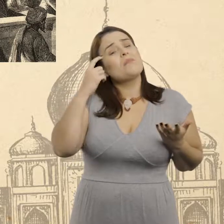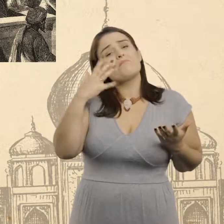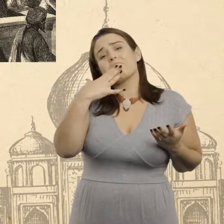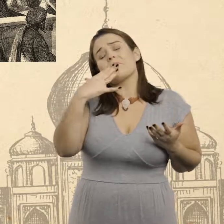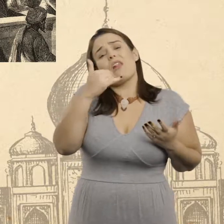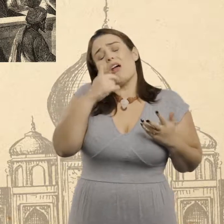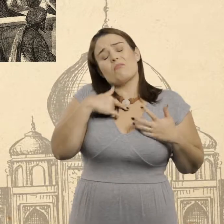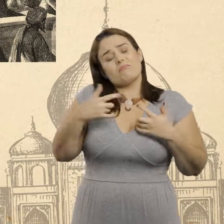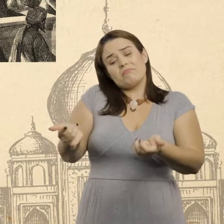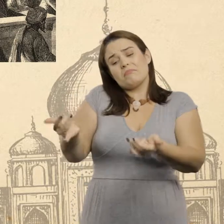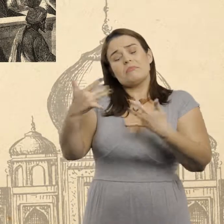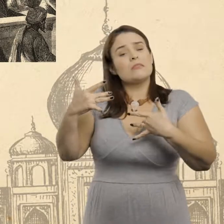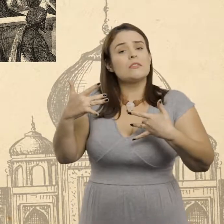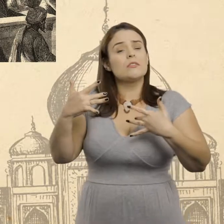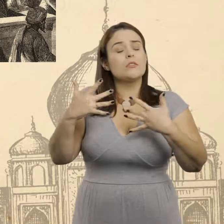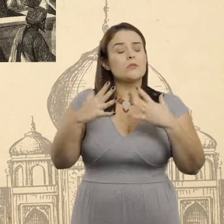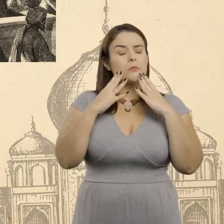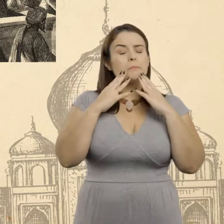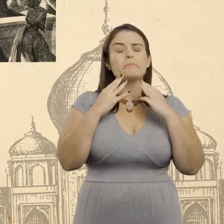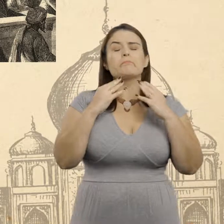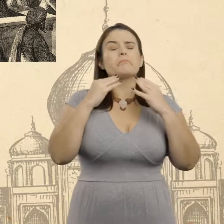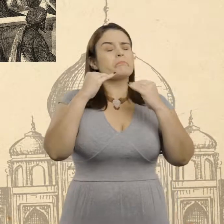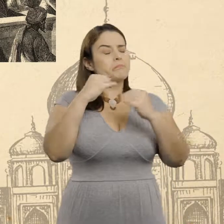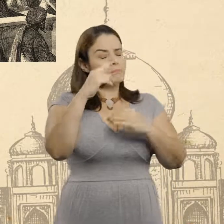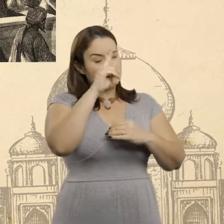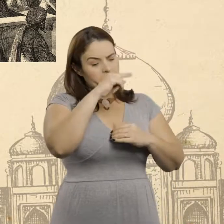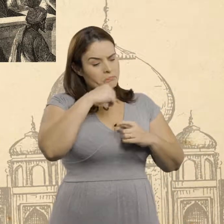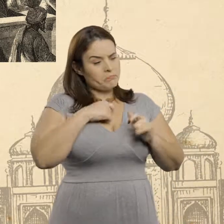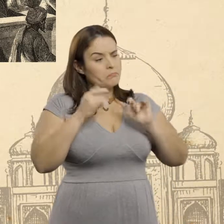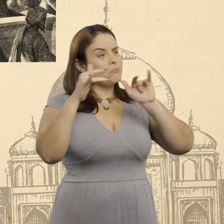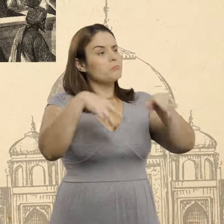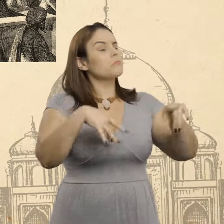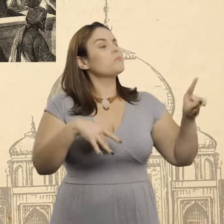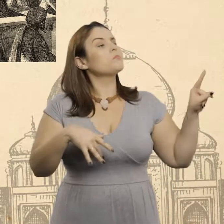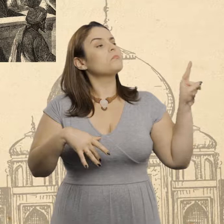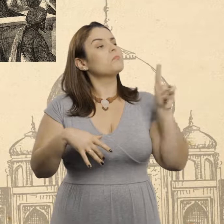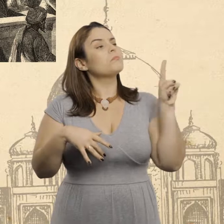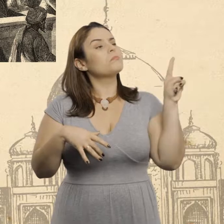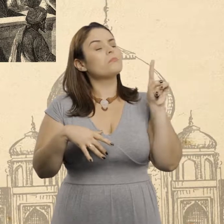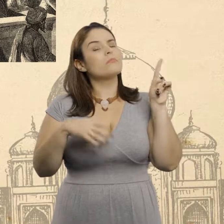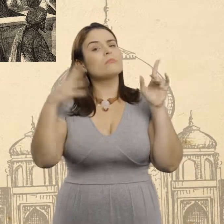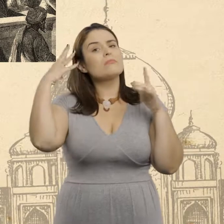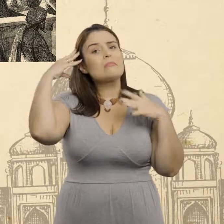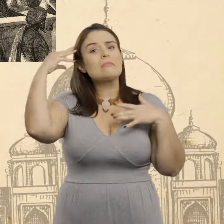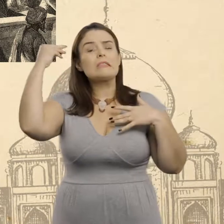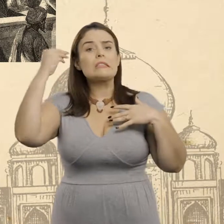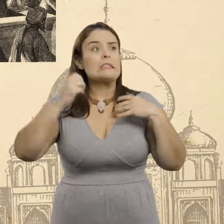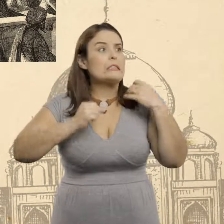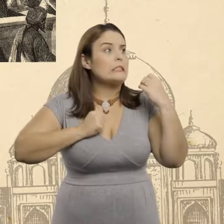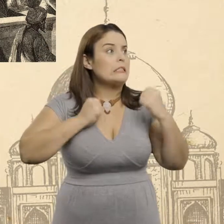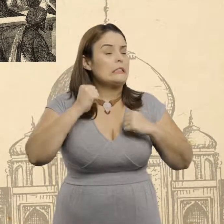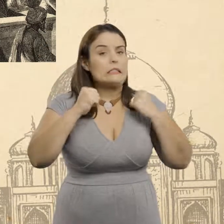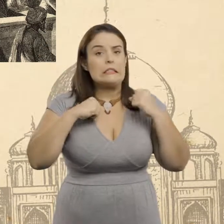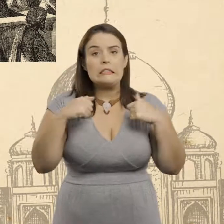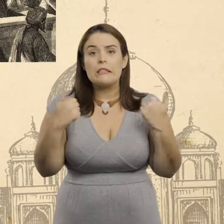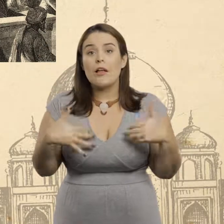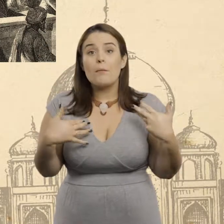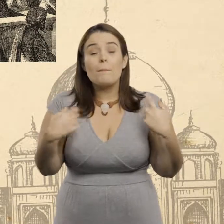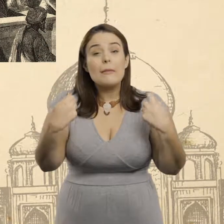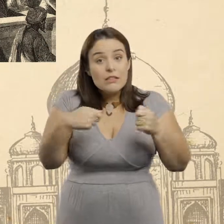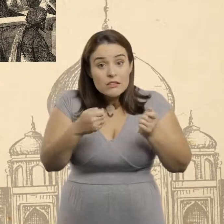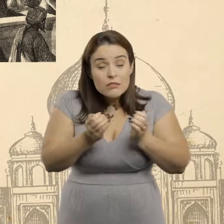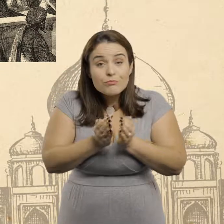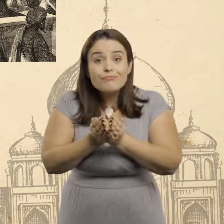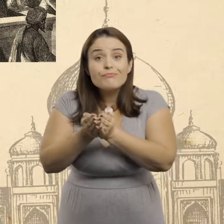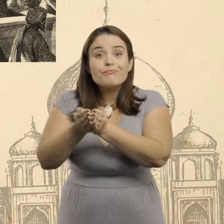achava melhor que eles se livrassem dela, mas o Sr. Fogg disse que não iria abandoná-la. Passepartout estava aflito porque eles precisavam